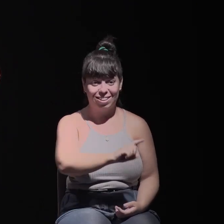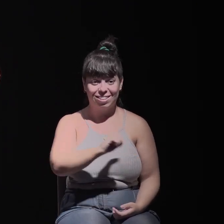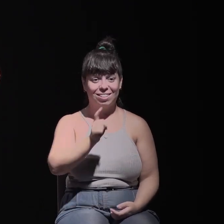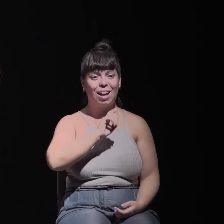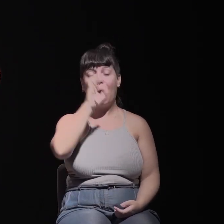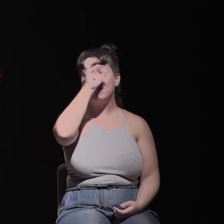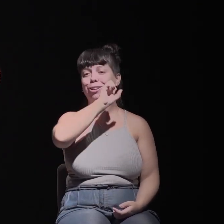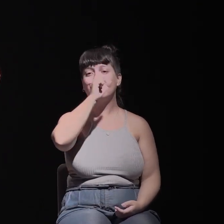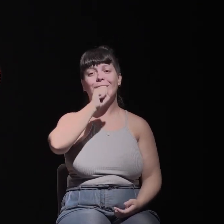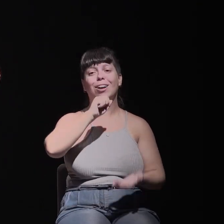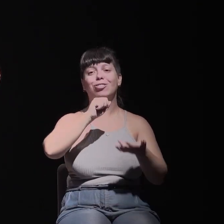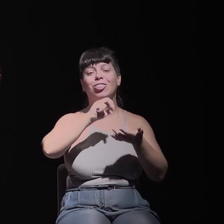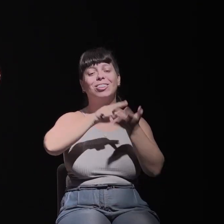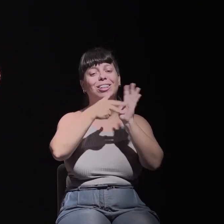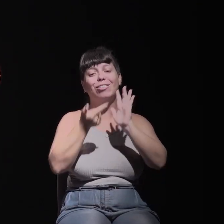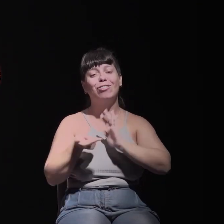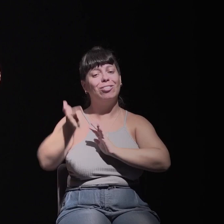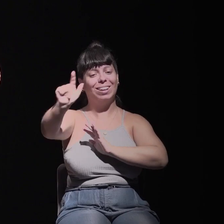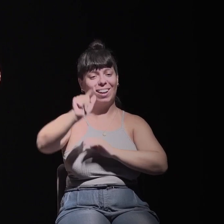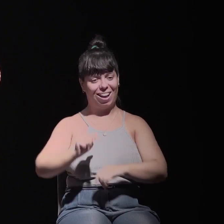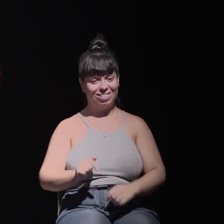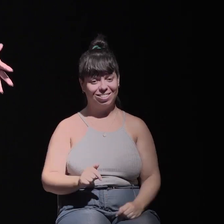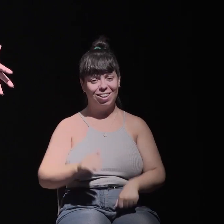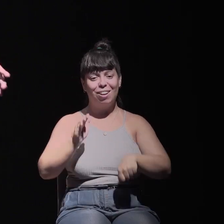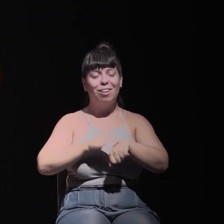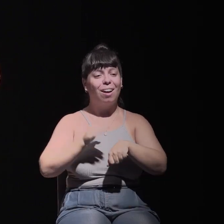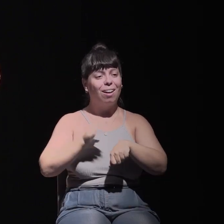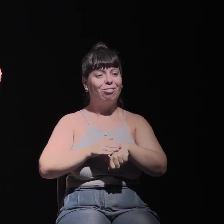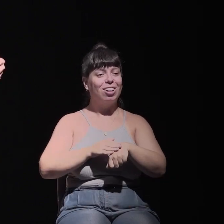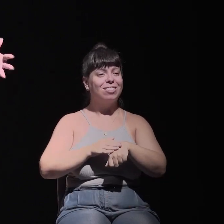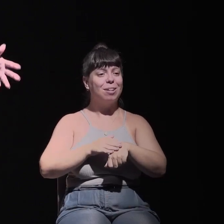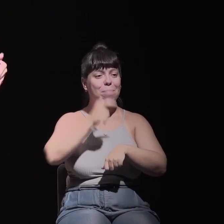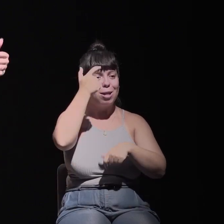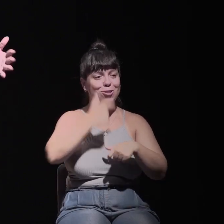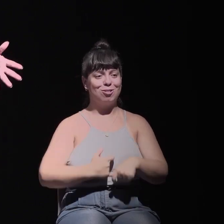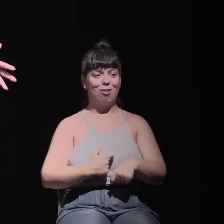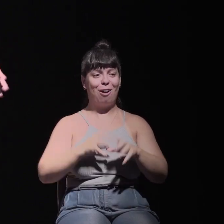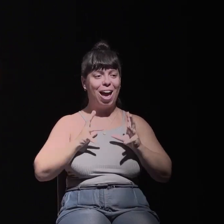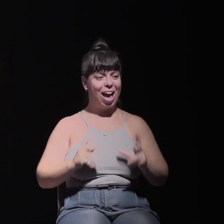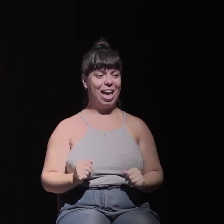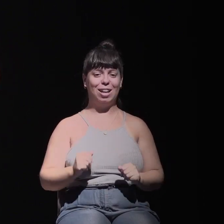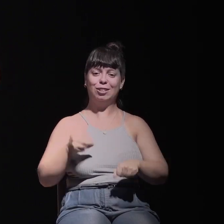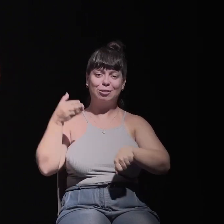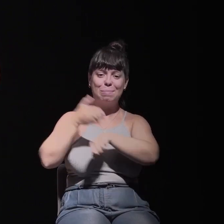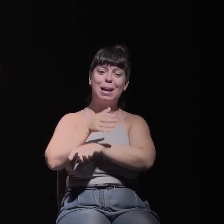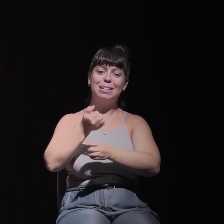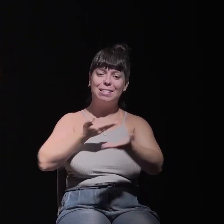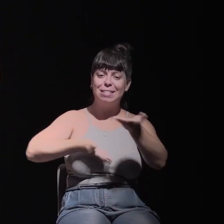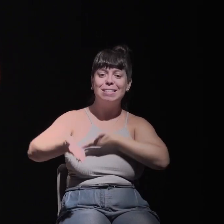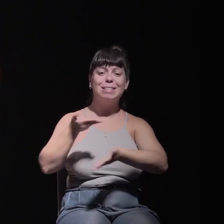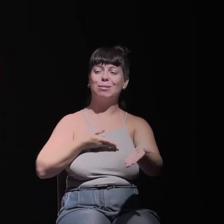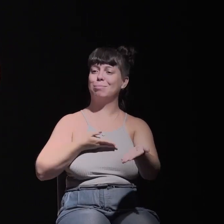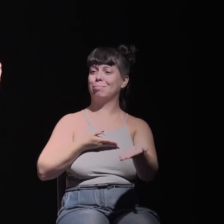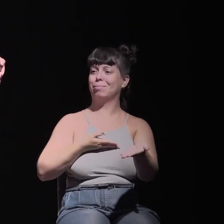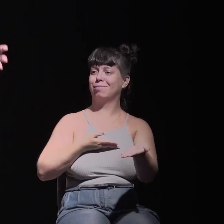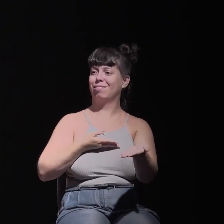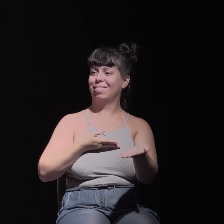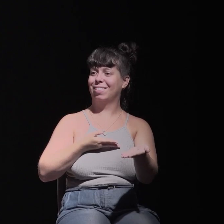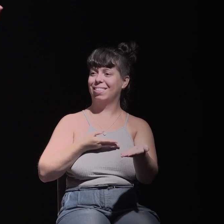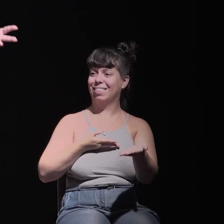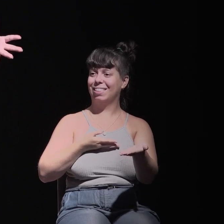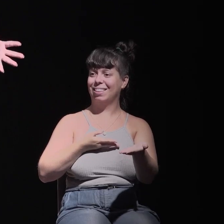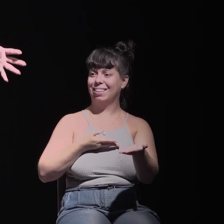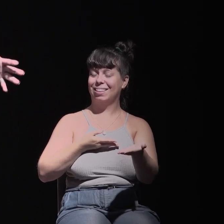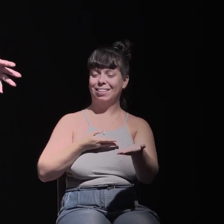aprendizagem em outro sentido, o sentido de se fazer gente, de se fazer gente no mundo, se fazer gente ética implicada em relações que,